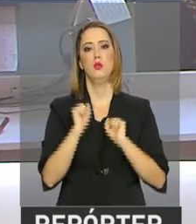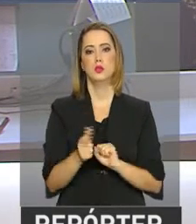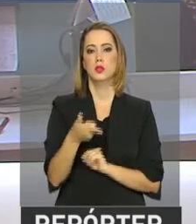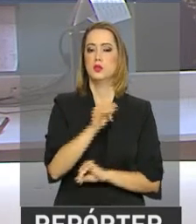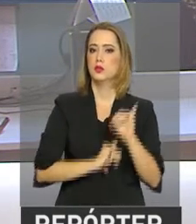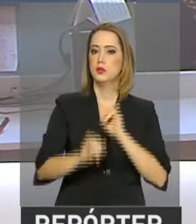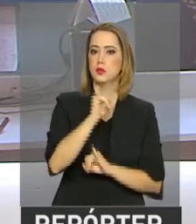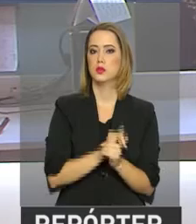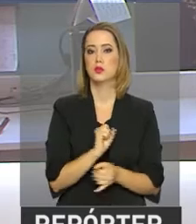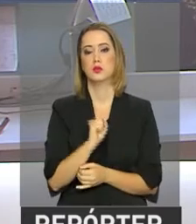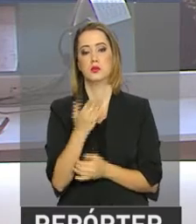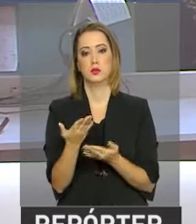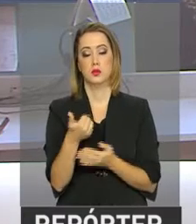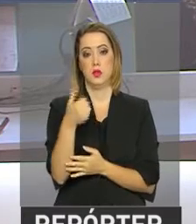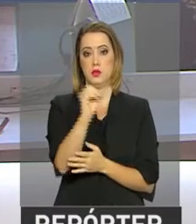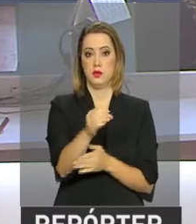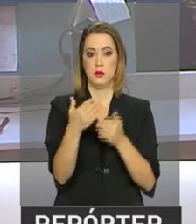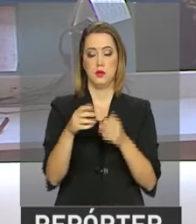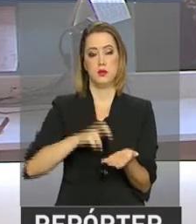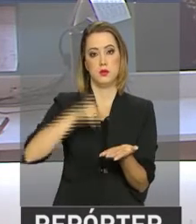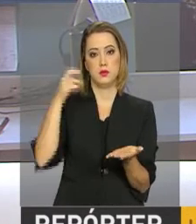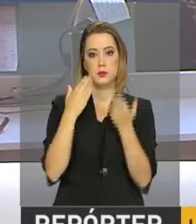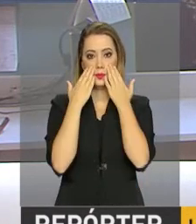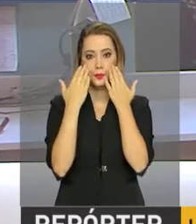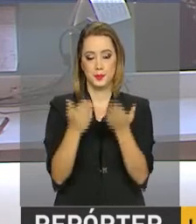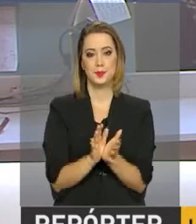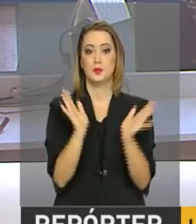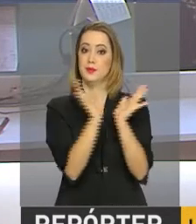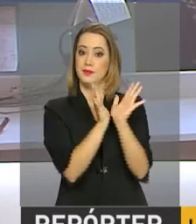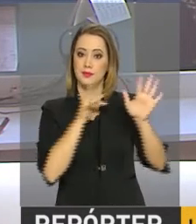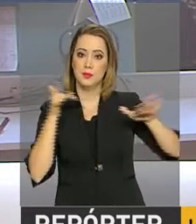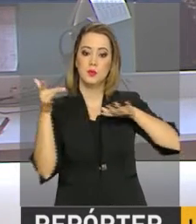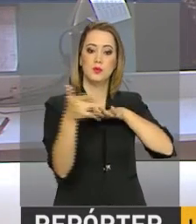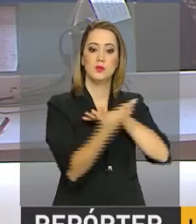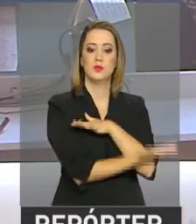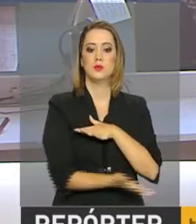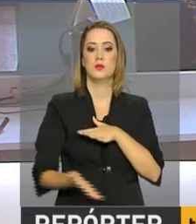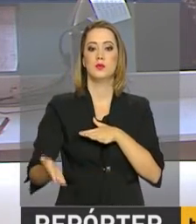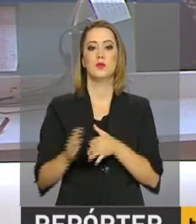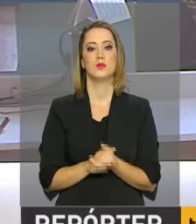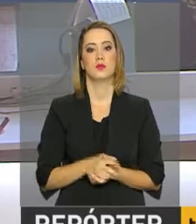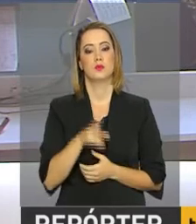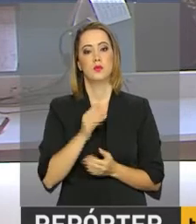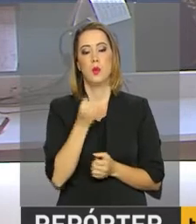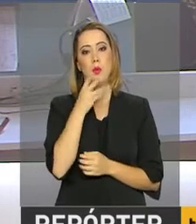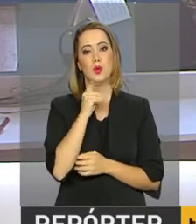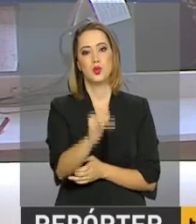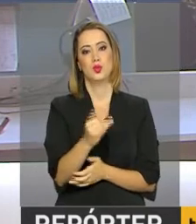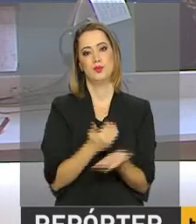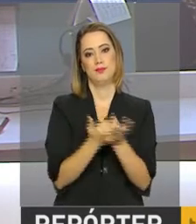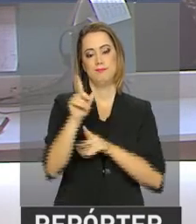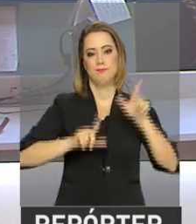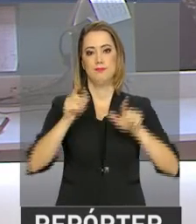voltar a qualquer momento com outras informações ou às 10 da manhã na próxima edição acompanhe também as novidades pelas nossas redes sociais bom dia pra você